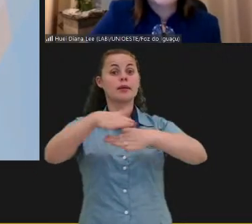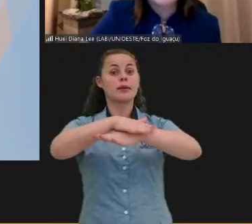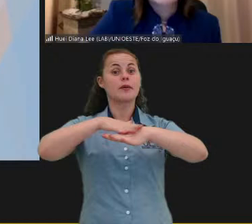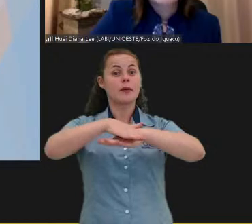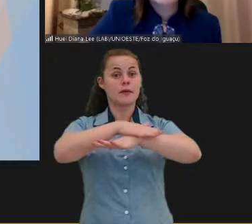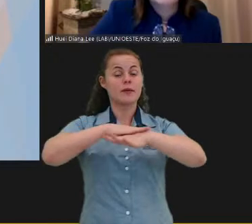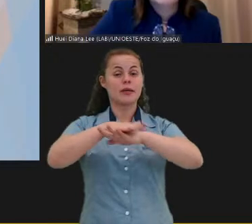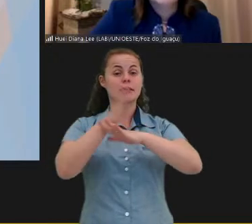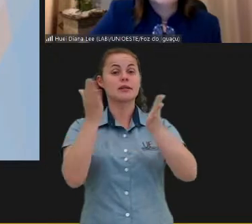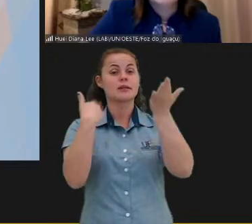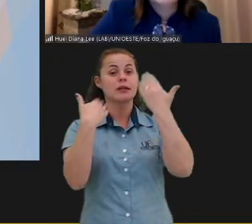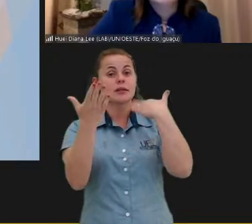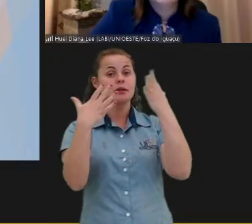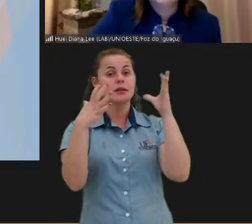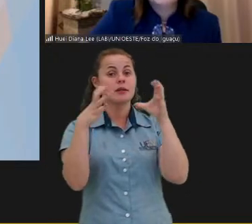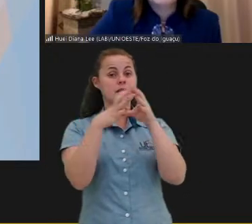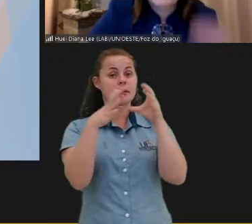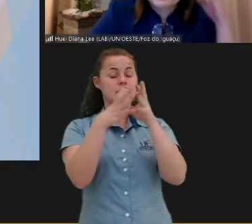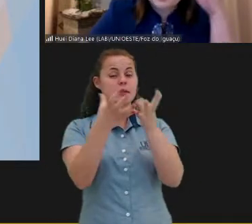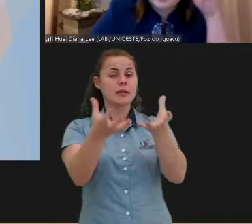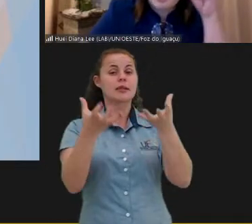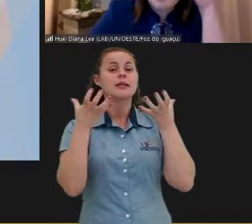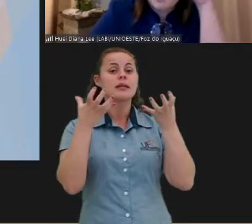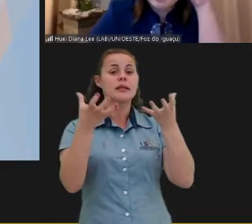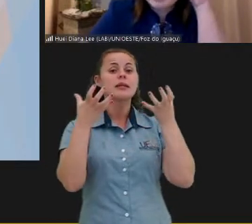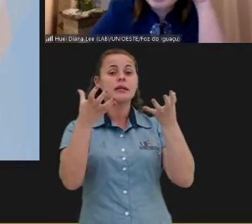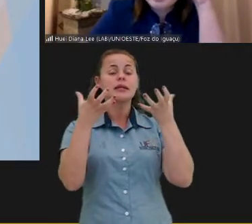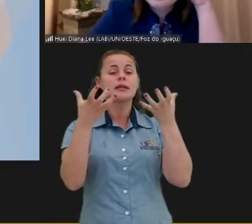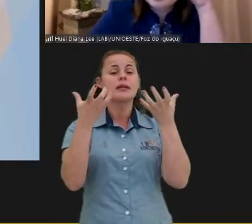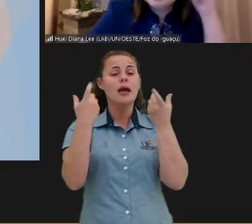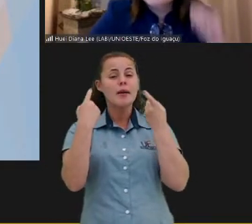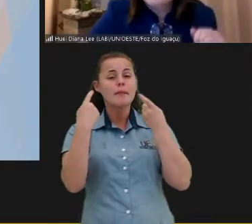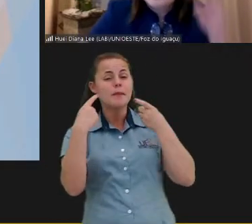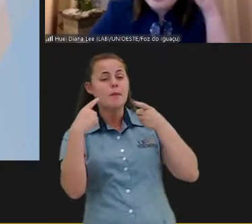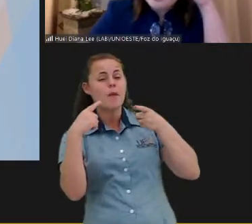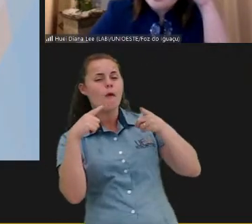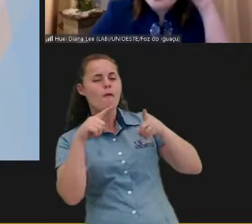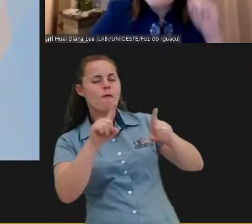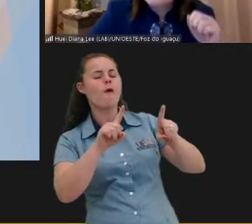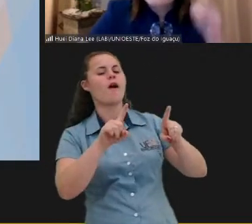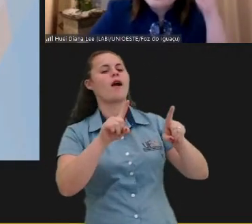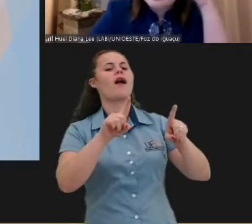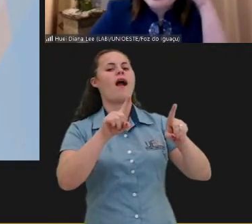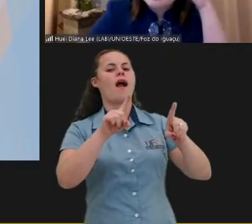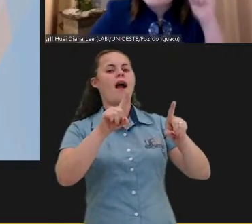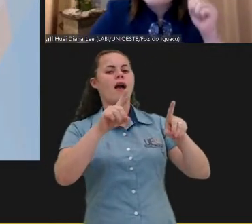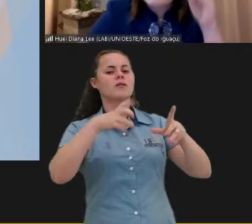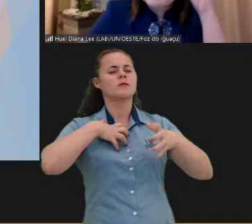comissão, que eu queria talvez provocar um pouquinho de...